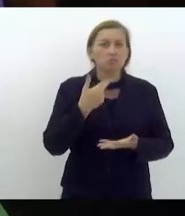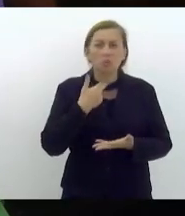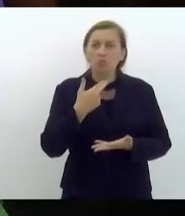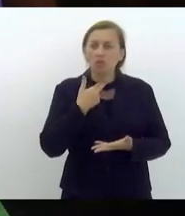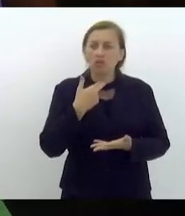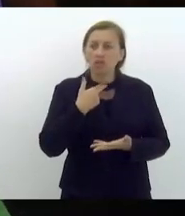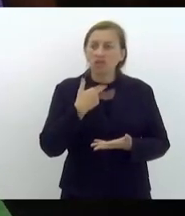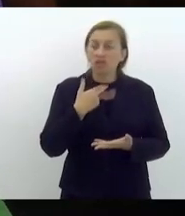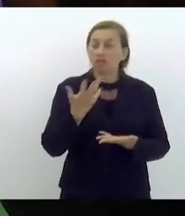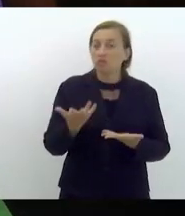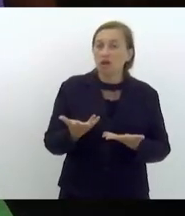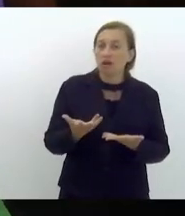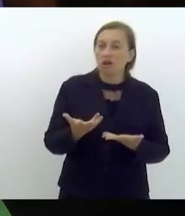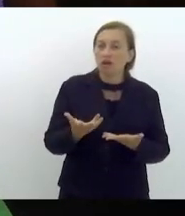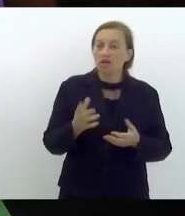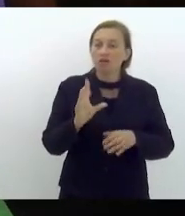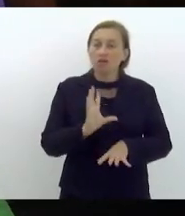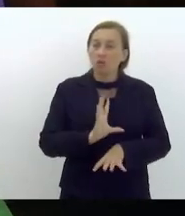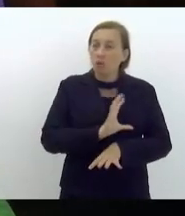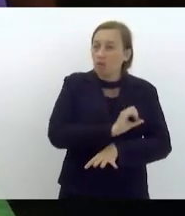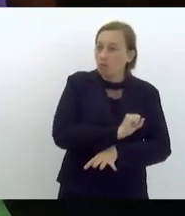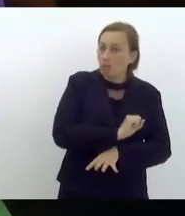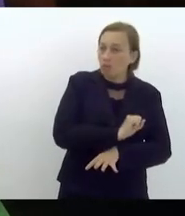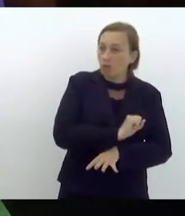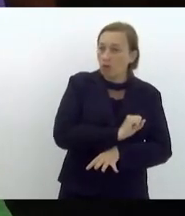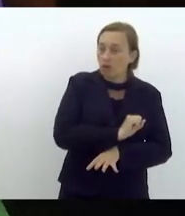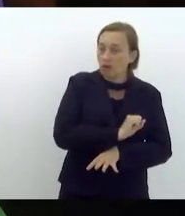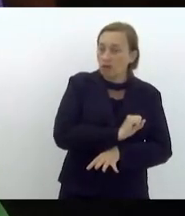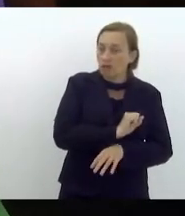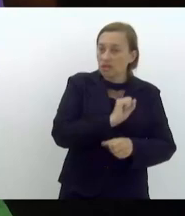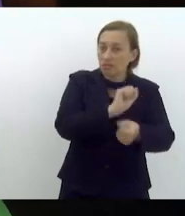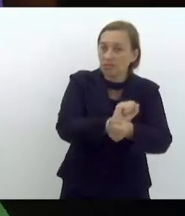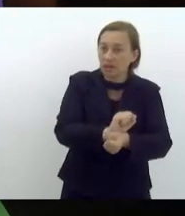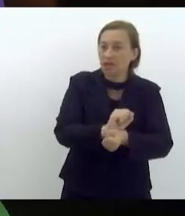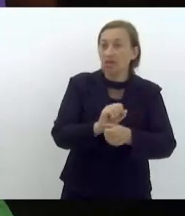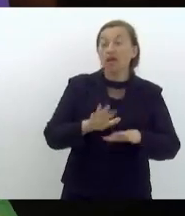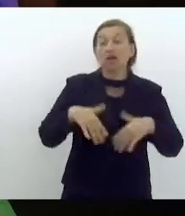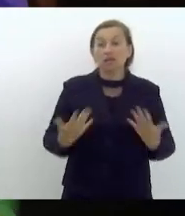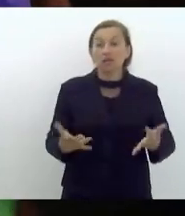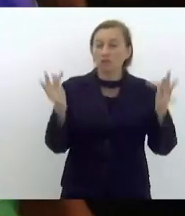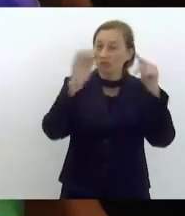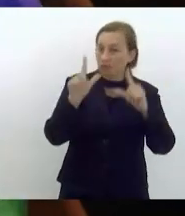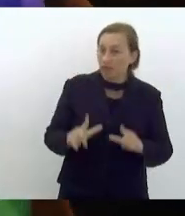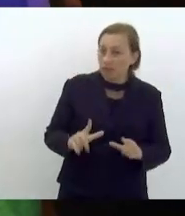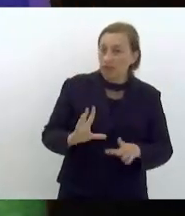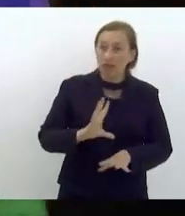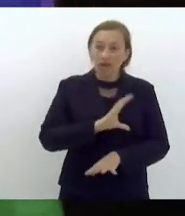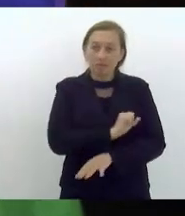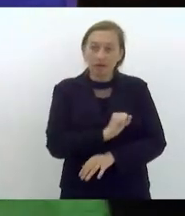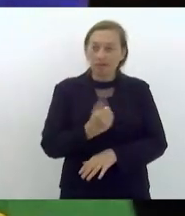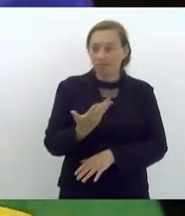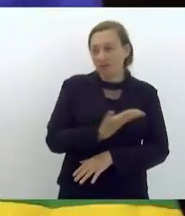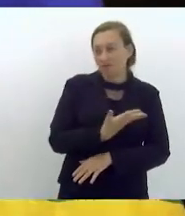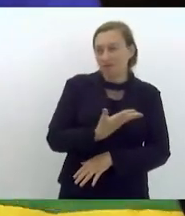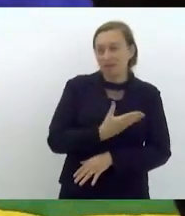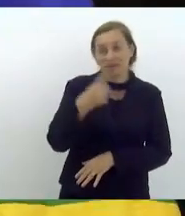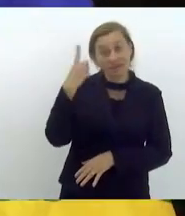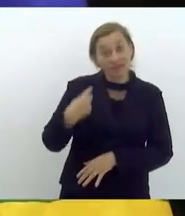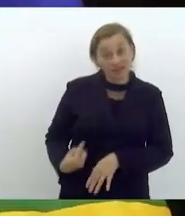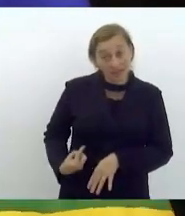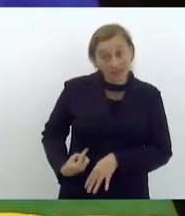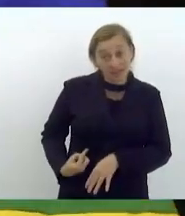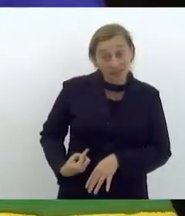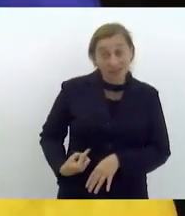fazer com que o amor tenha amarras Então eu fico muito feliz de amar minha amiga Dani Balby